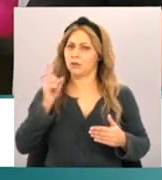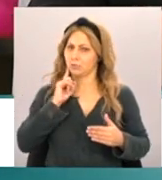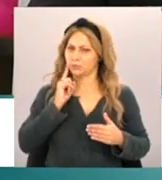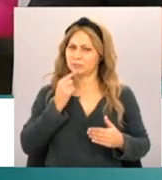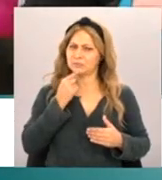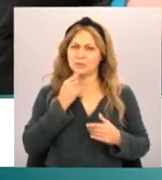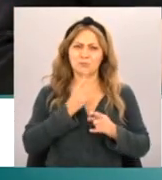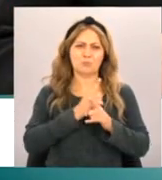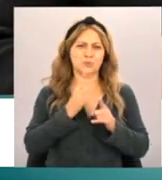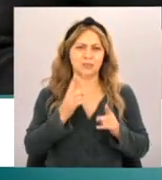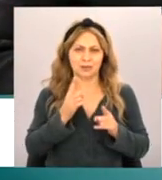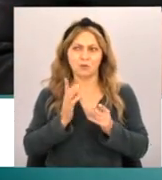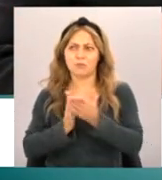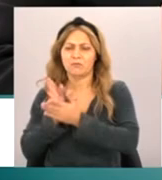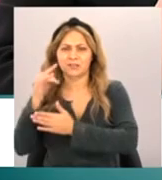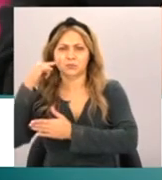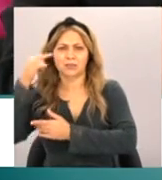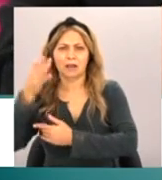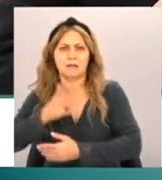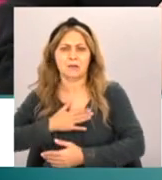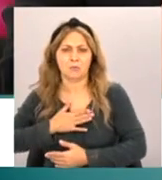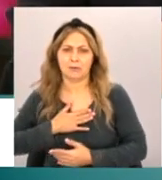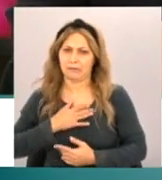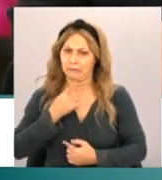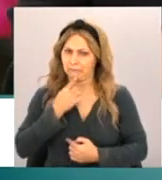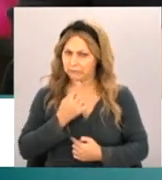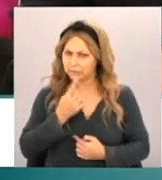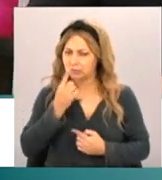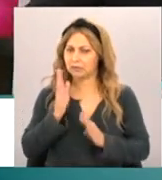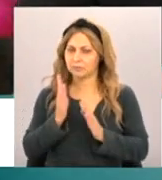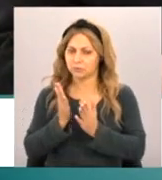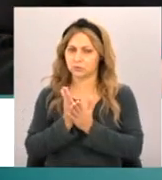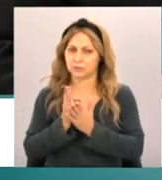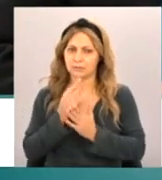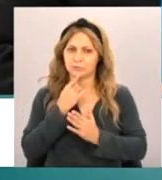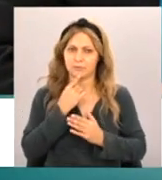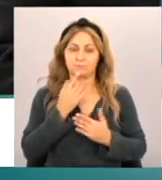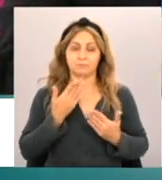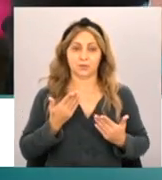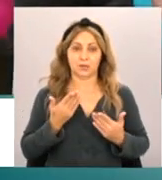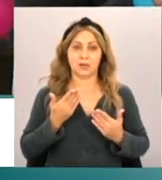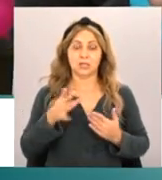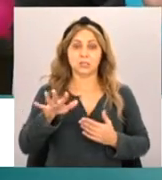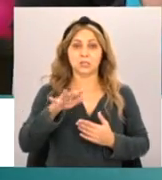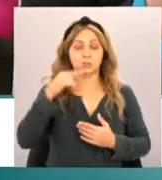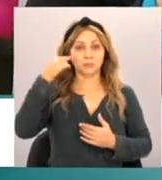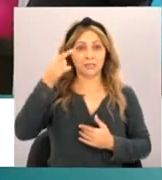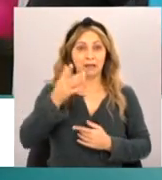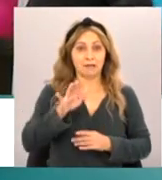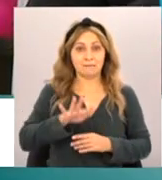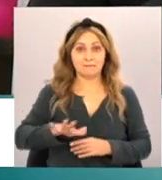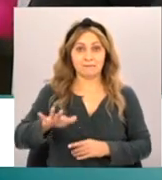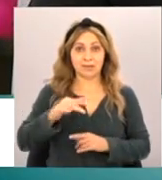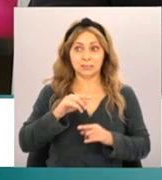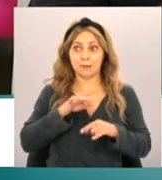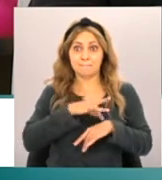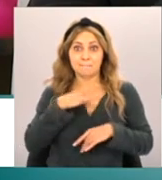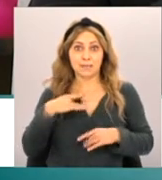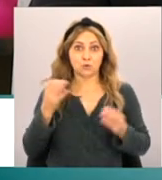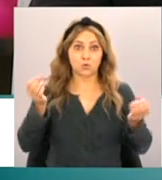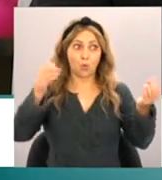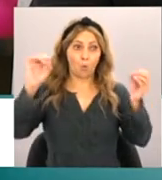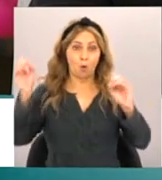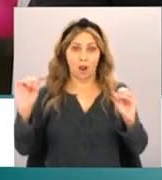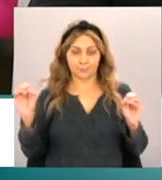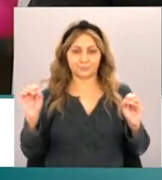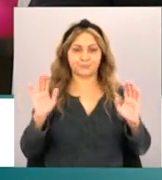fiquei muito preocupado ou seja estamos a opção das várias Especialidades de não ter médicos e aqui é preciso que a esquerda as uma